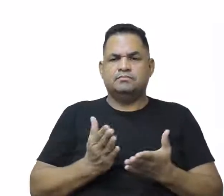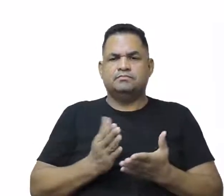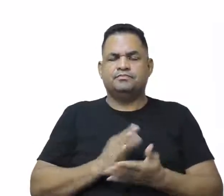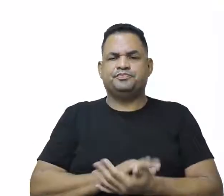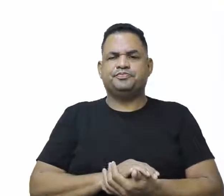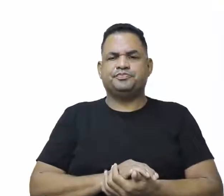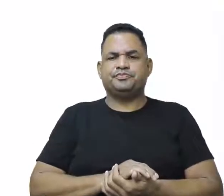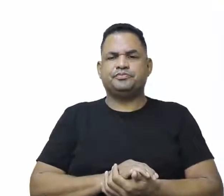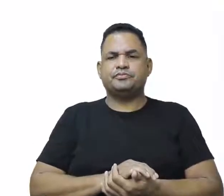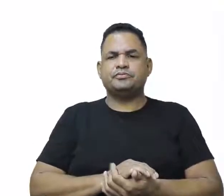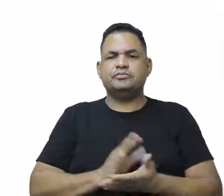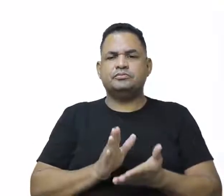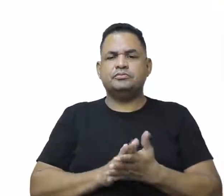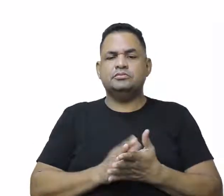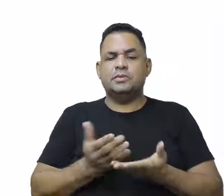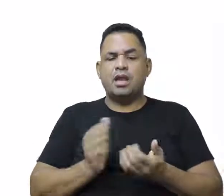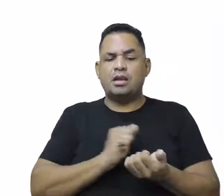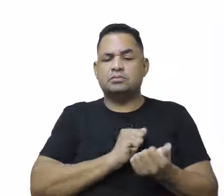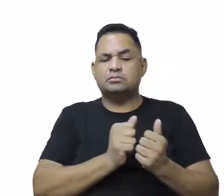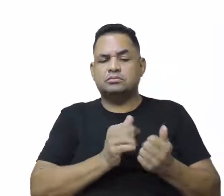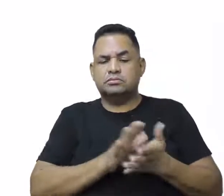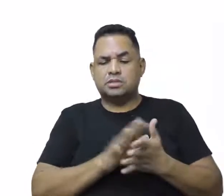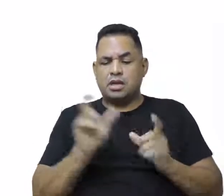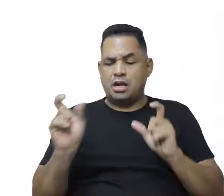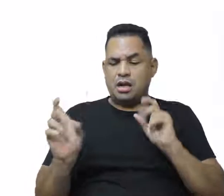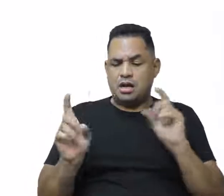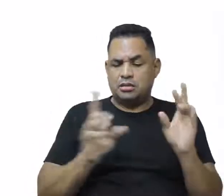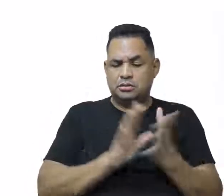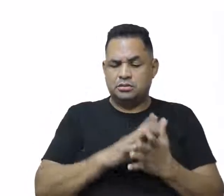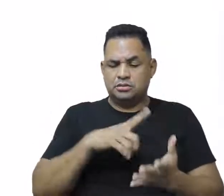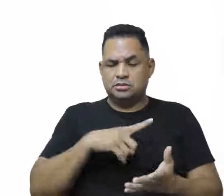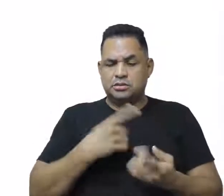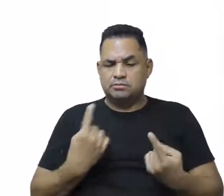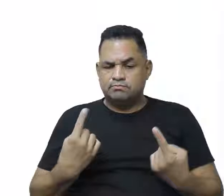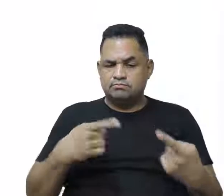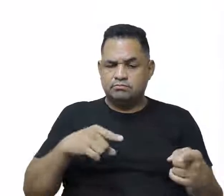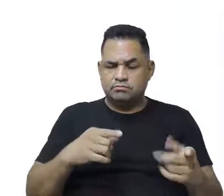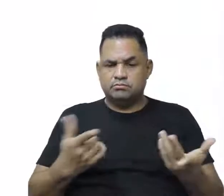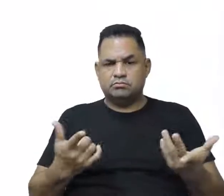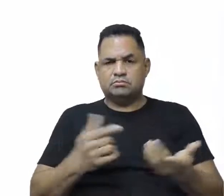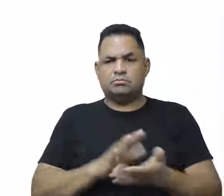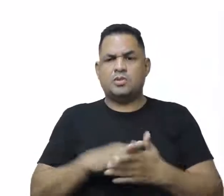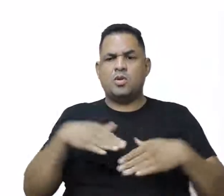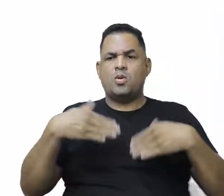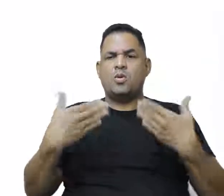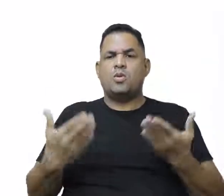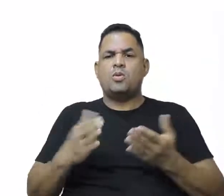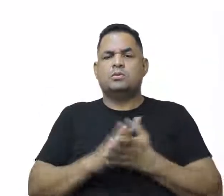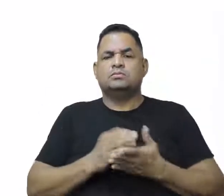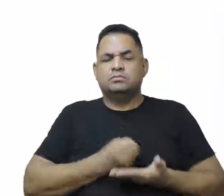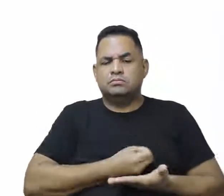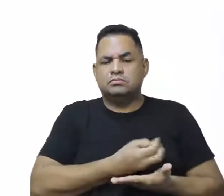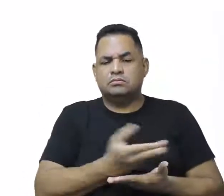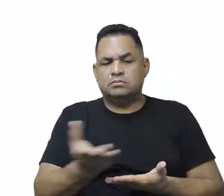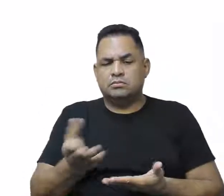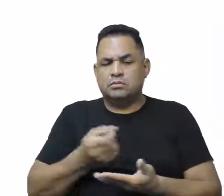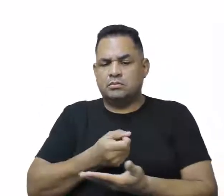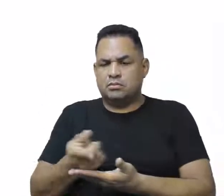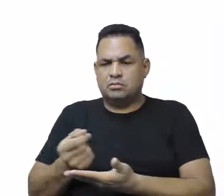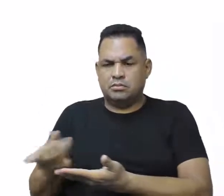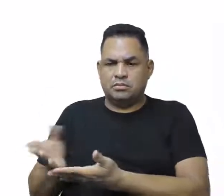contingente entre os jogadores e se faz a sua revelia. Quando se dão as cartas,